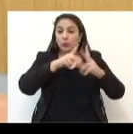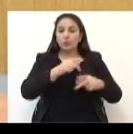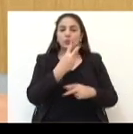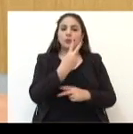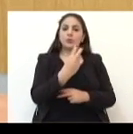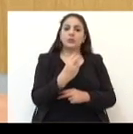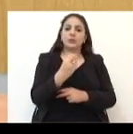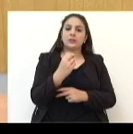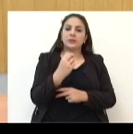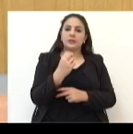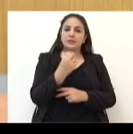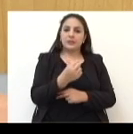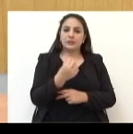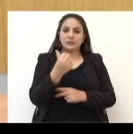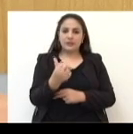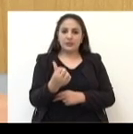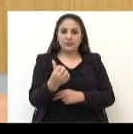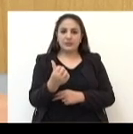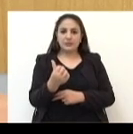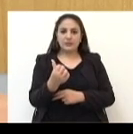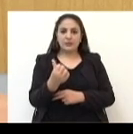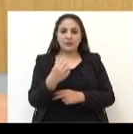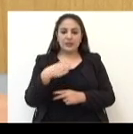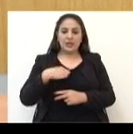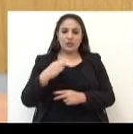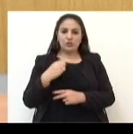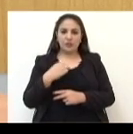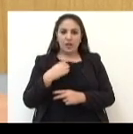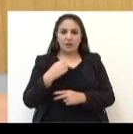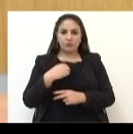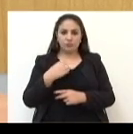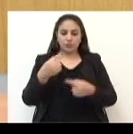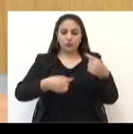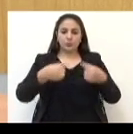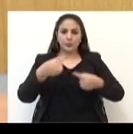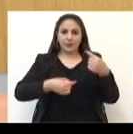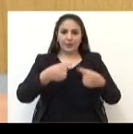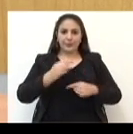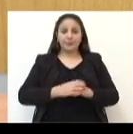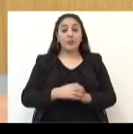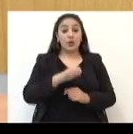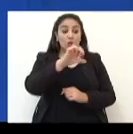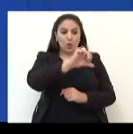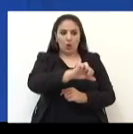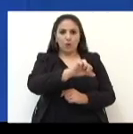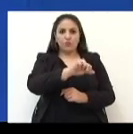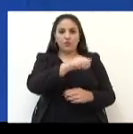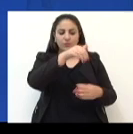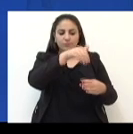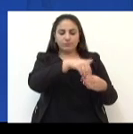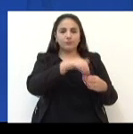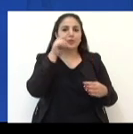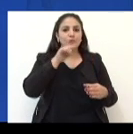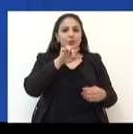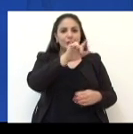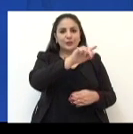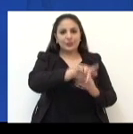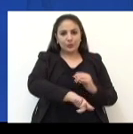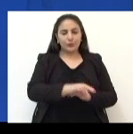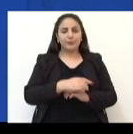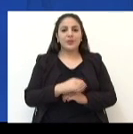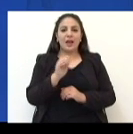266 candidatos disputaram 21 cadeiras. Entre eles, 9 foram reeleitos. Alex Necker,